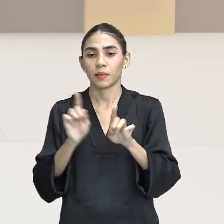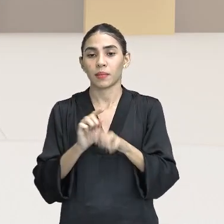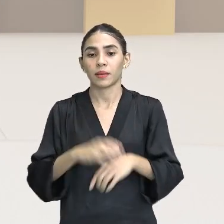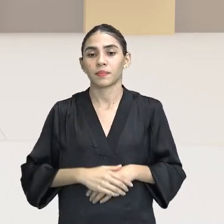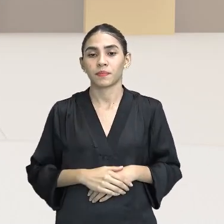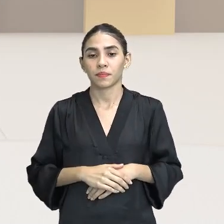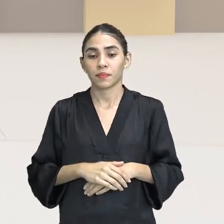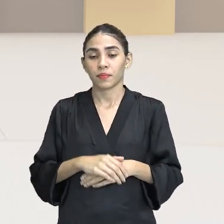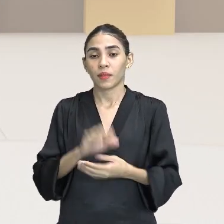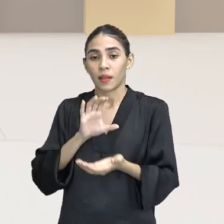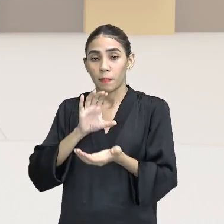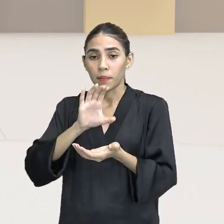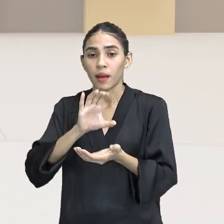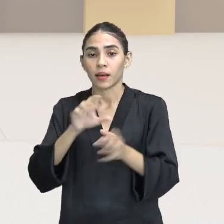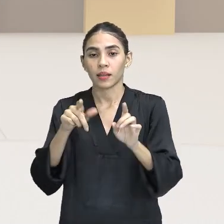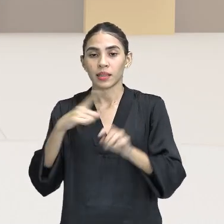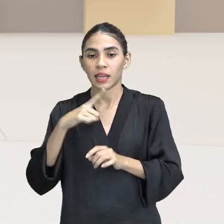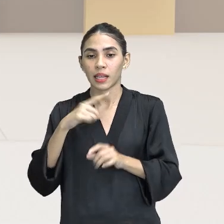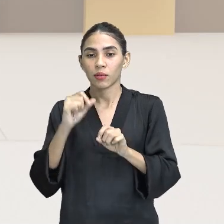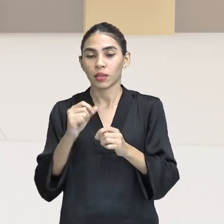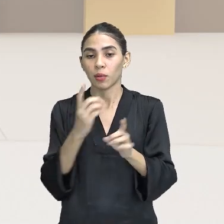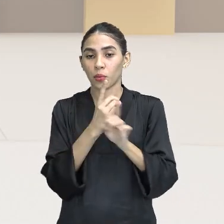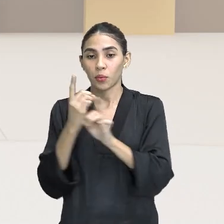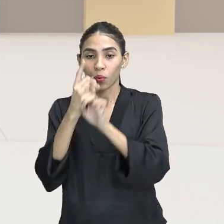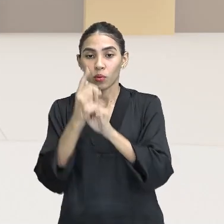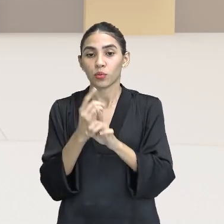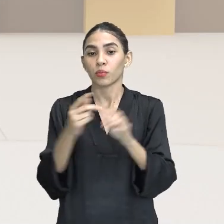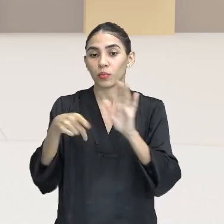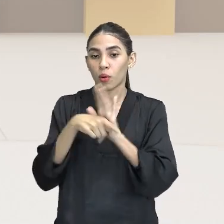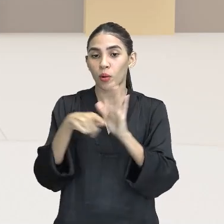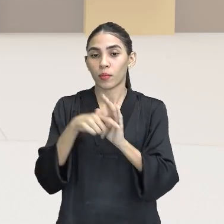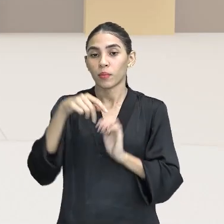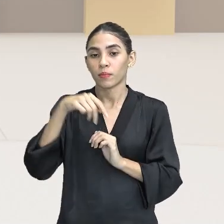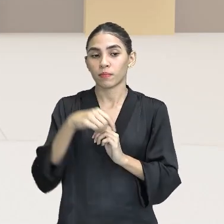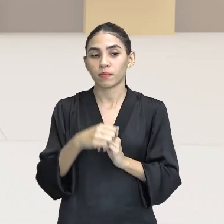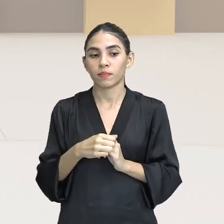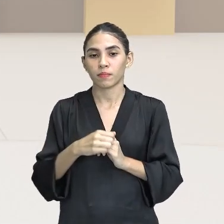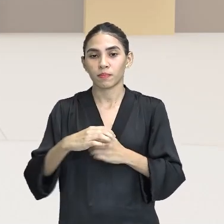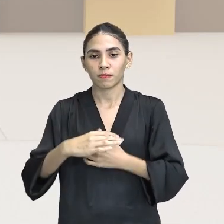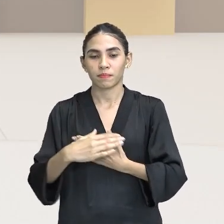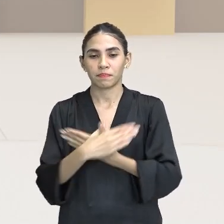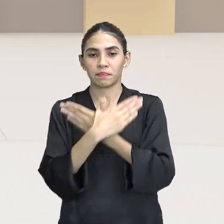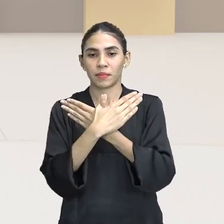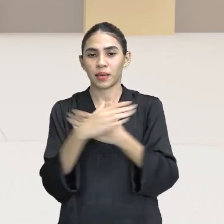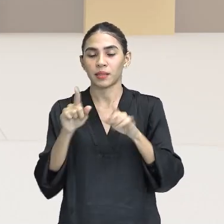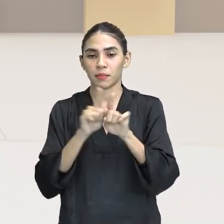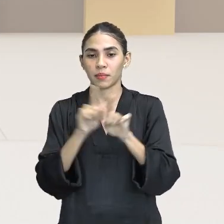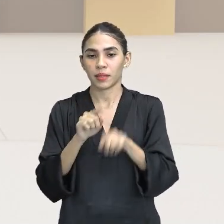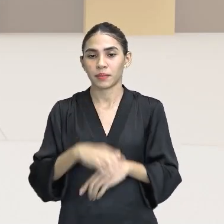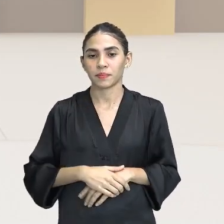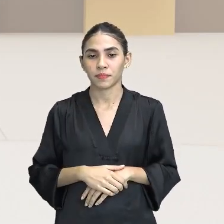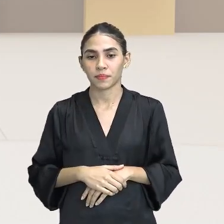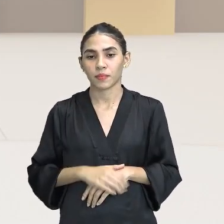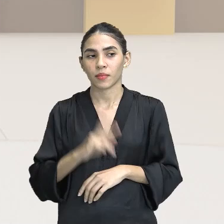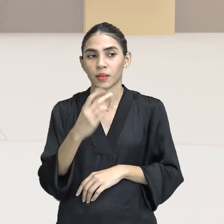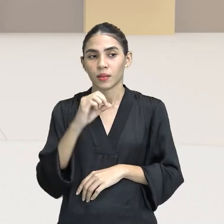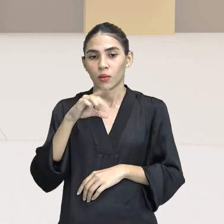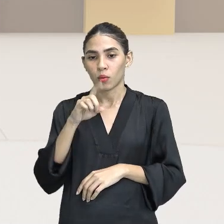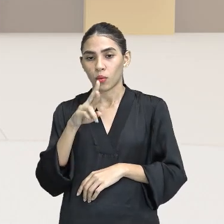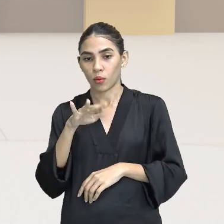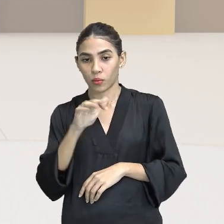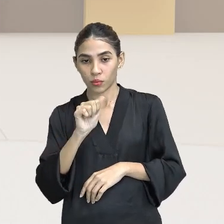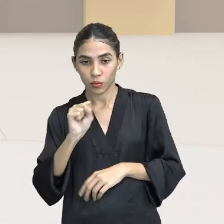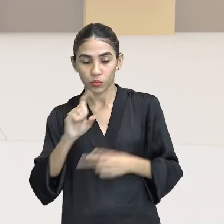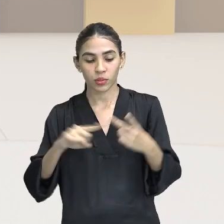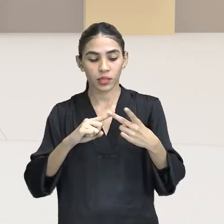Central, encontraram vestígios da civilização maia, numa região que hoje seria ali Honduras,